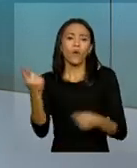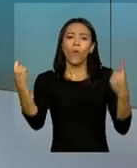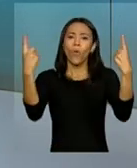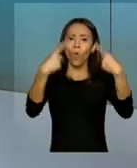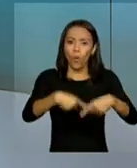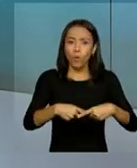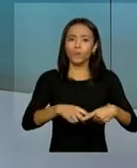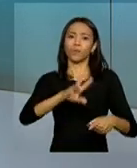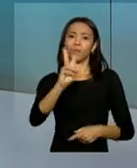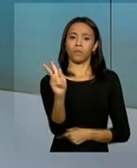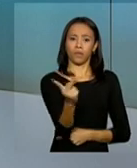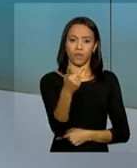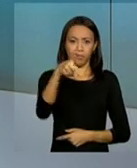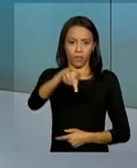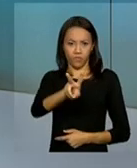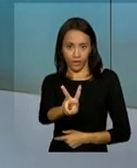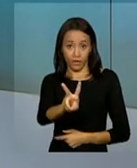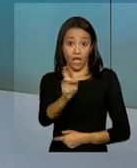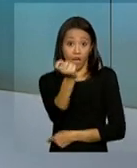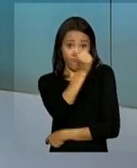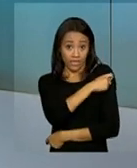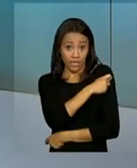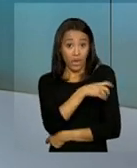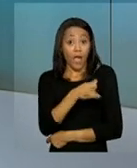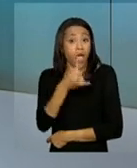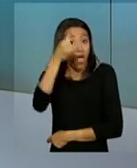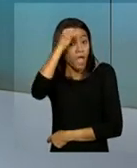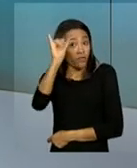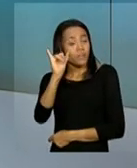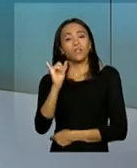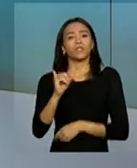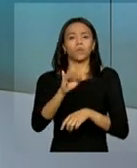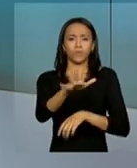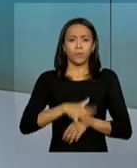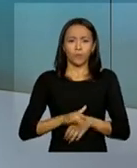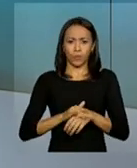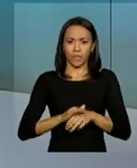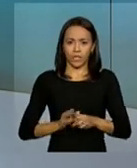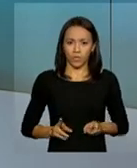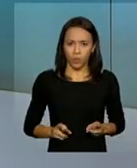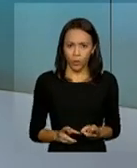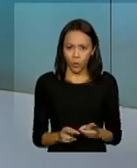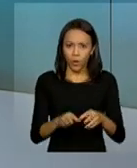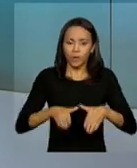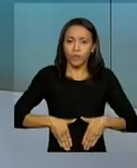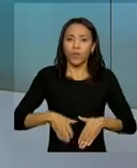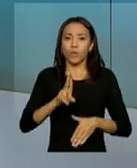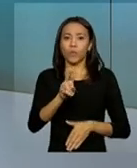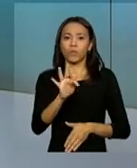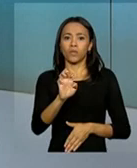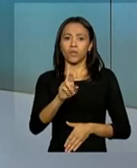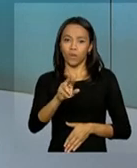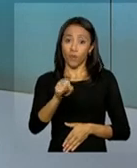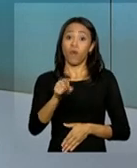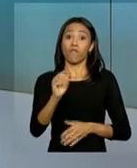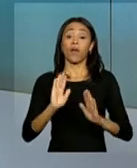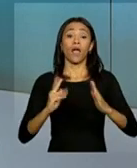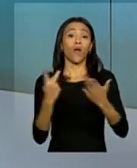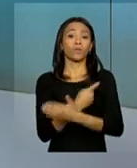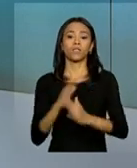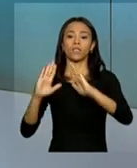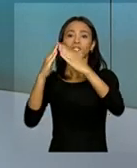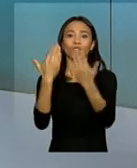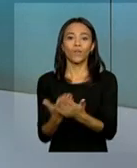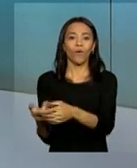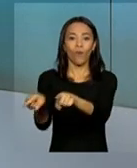papiloma vírus o HPV a vacina previne contra o câncer de colo de útero a imunização vai ser feita em escolas públicas